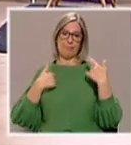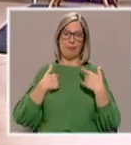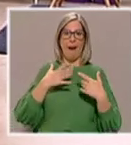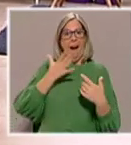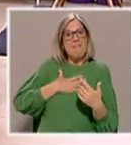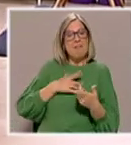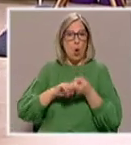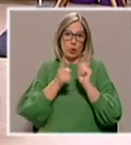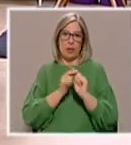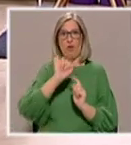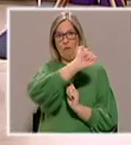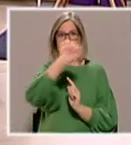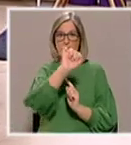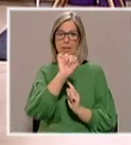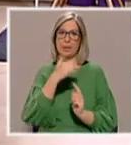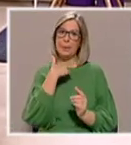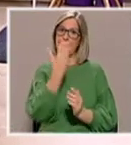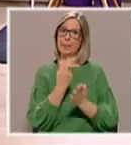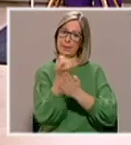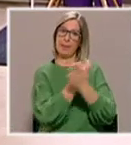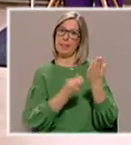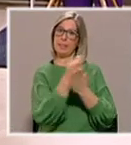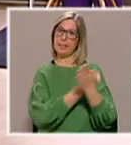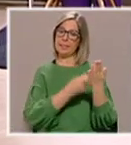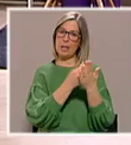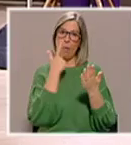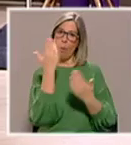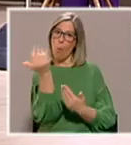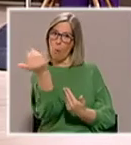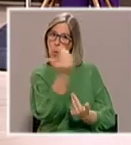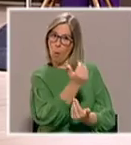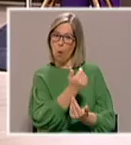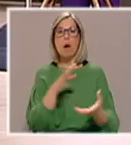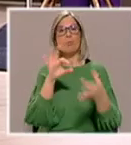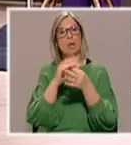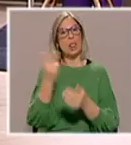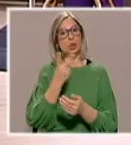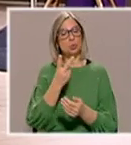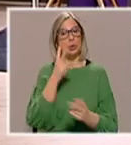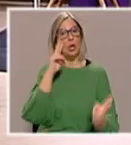cardiovascular, artística, e que desenhem, então, uma representação de circulação sistémica e pulmonar.